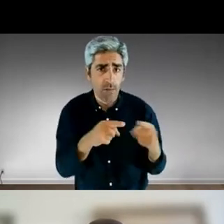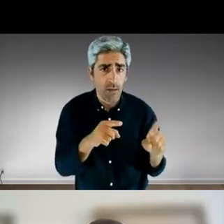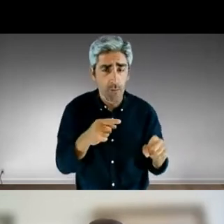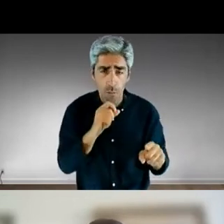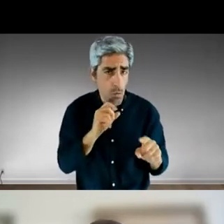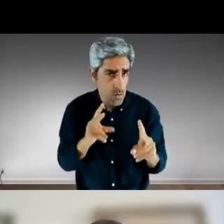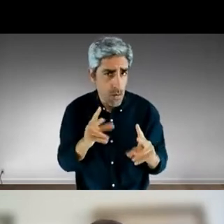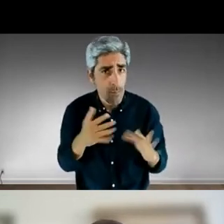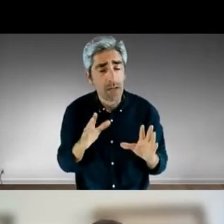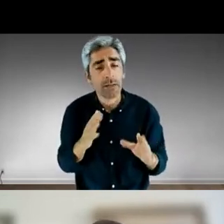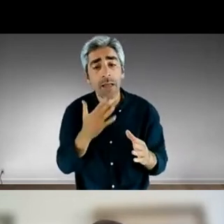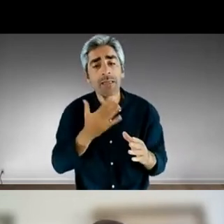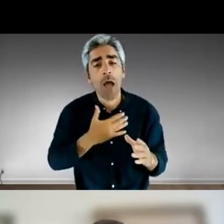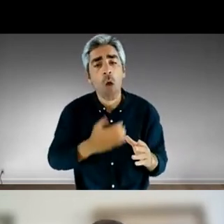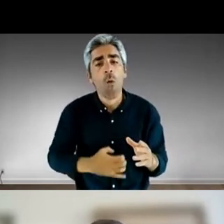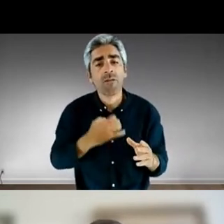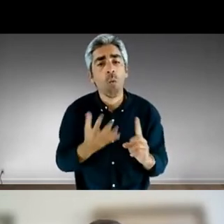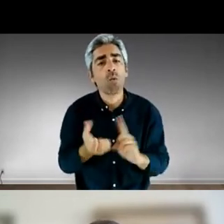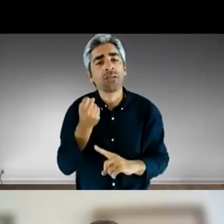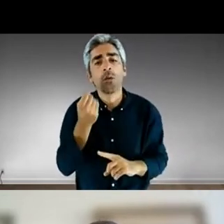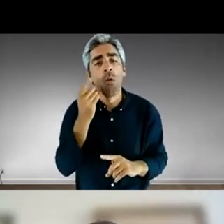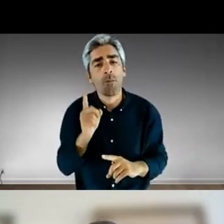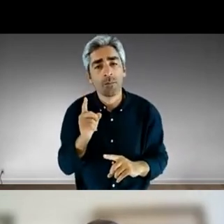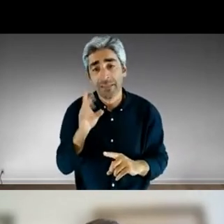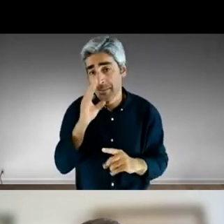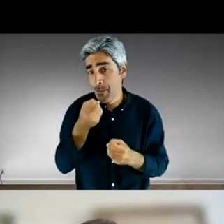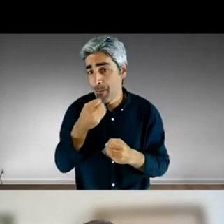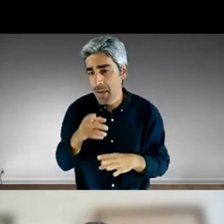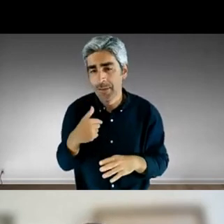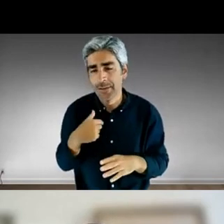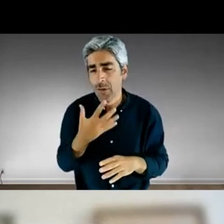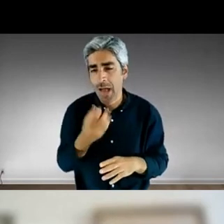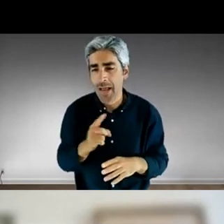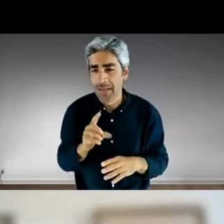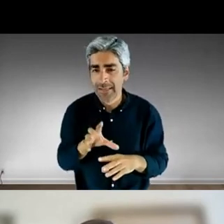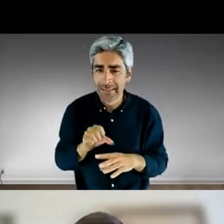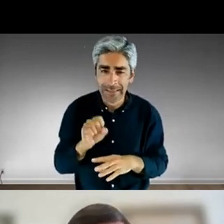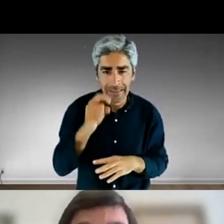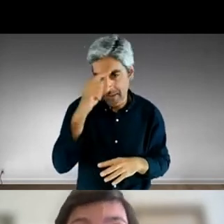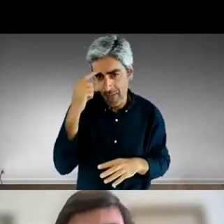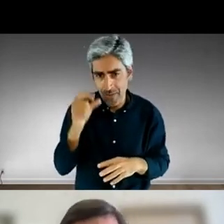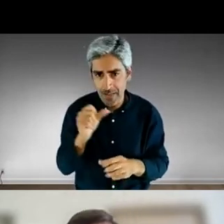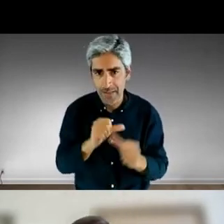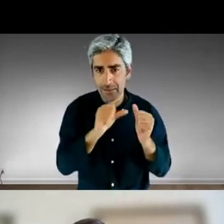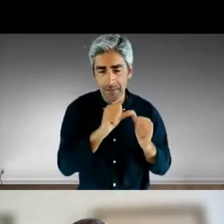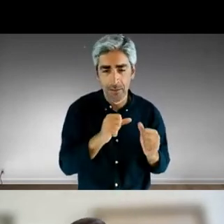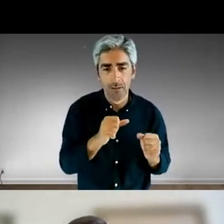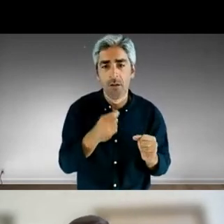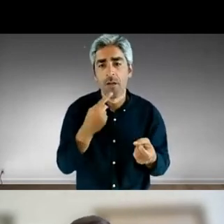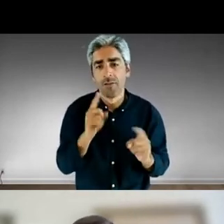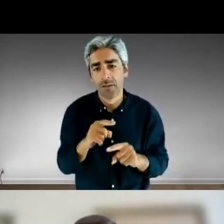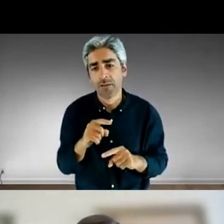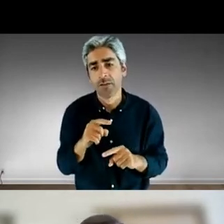o ganhar a confiança, quando ela se perde, é algo que eu não acredito muito. E passo outra vez a dar